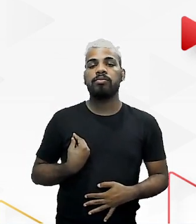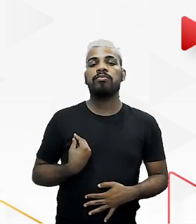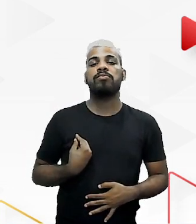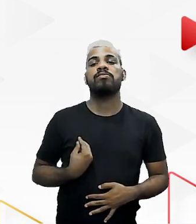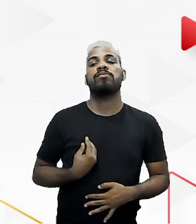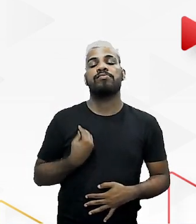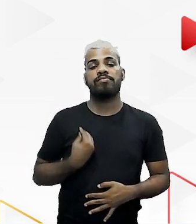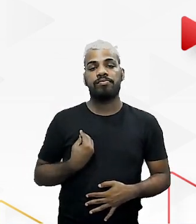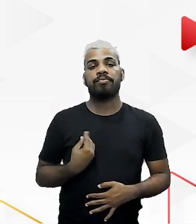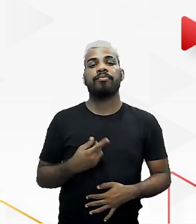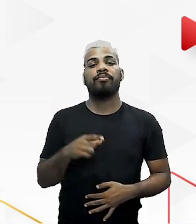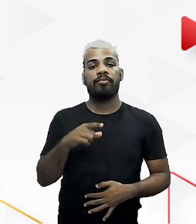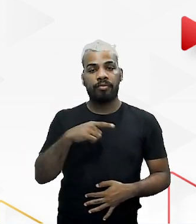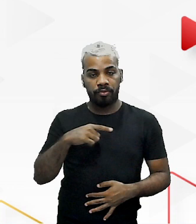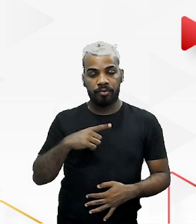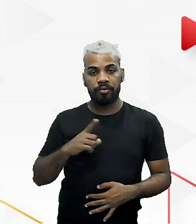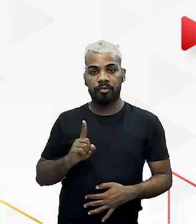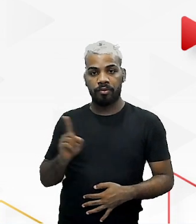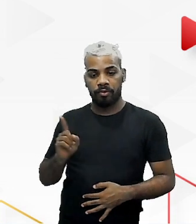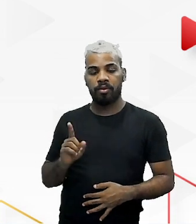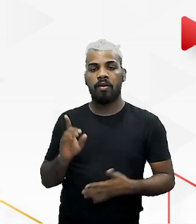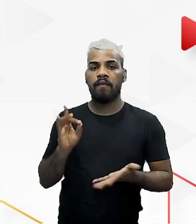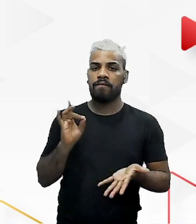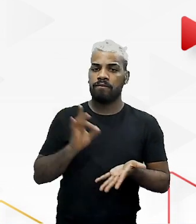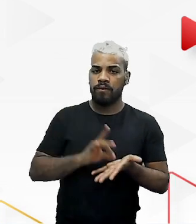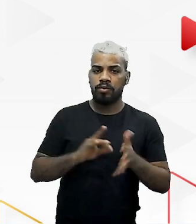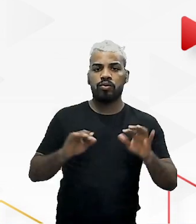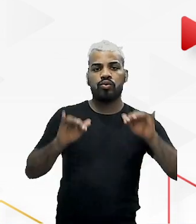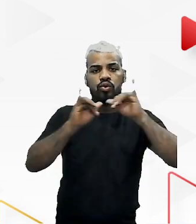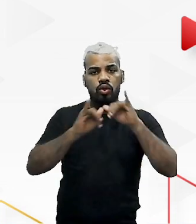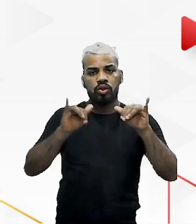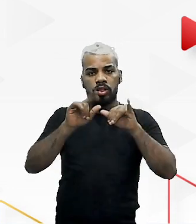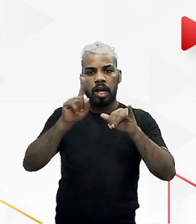gera essa especulação. E, de fato, a notícia ela é